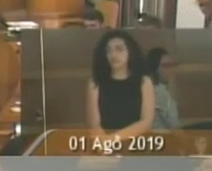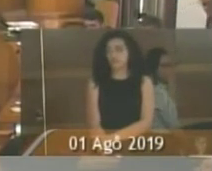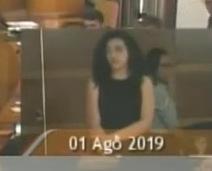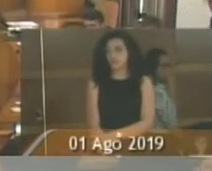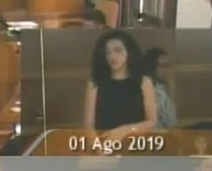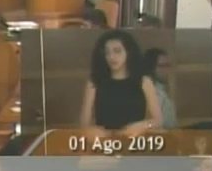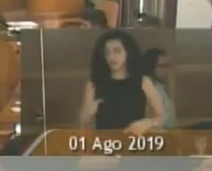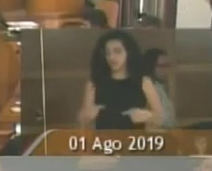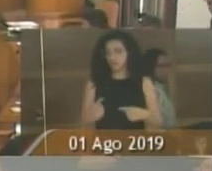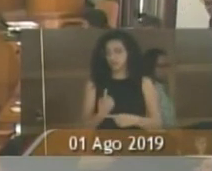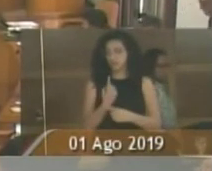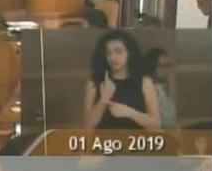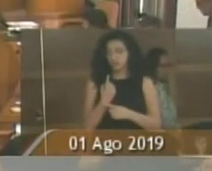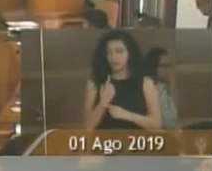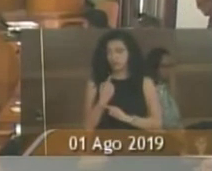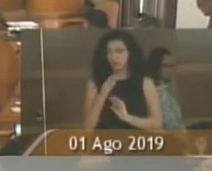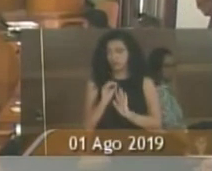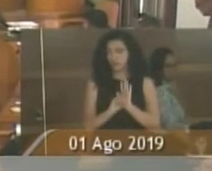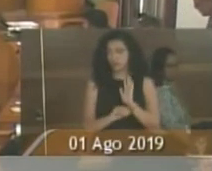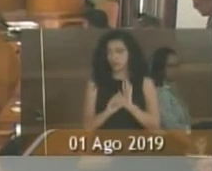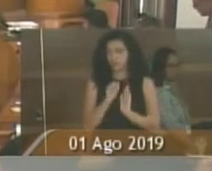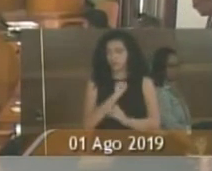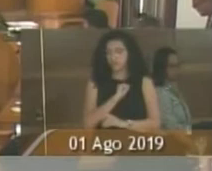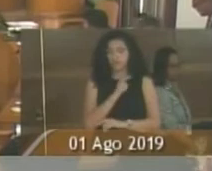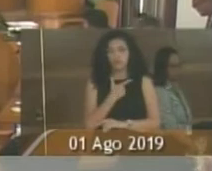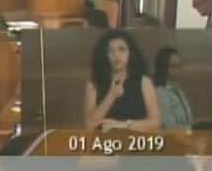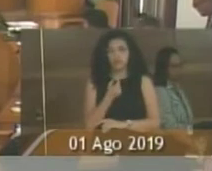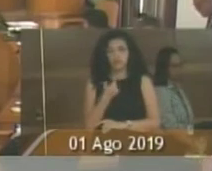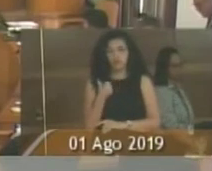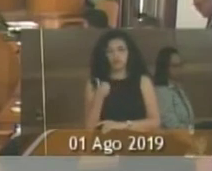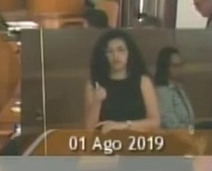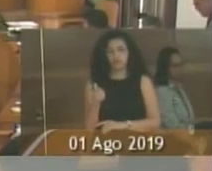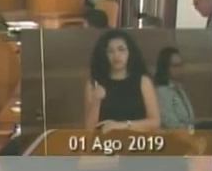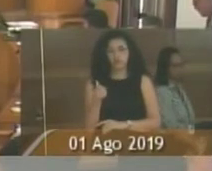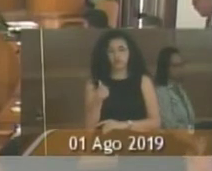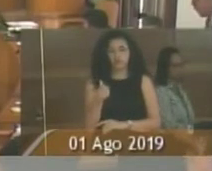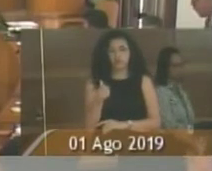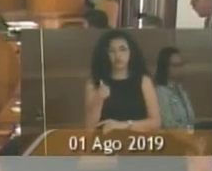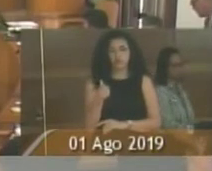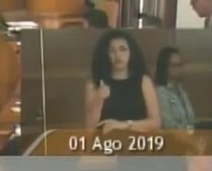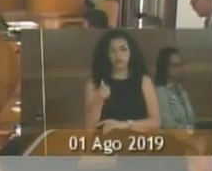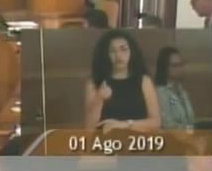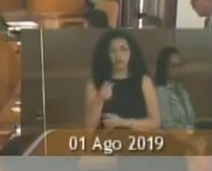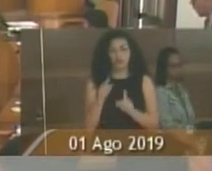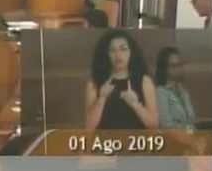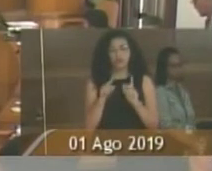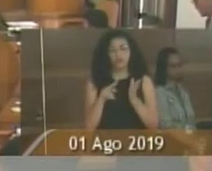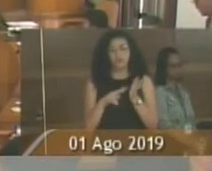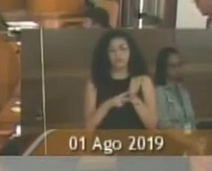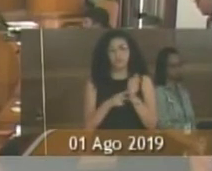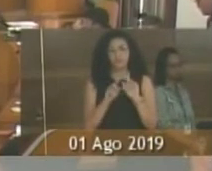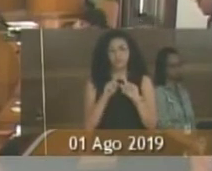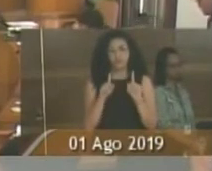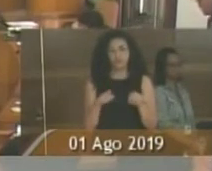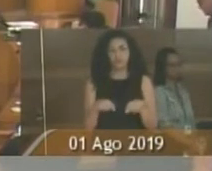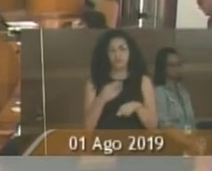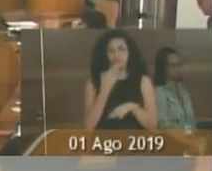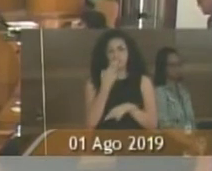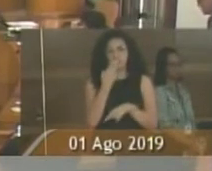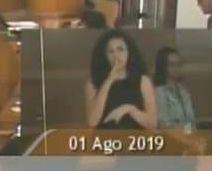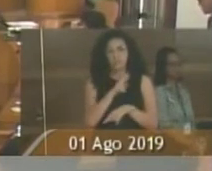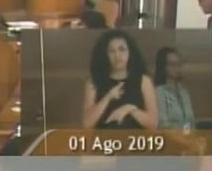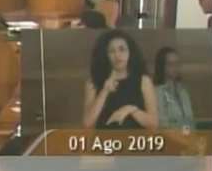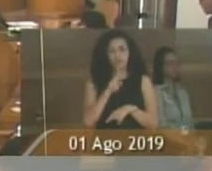Em discussão única, ofício número 206/2019 do Simpismar, solicitando uso da tribuna do plenário da Câmara Municipal